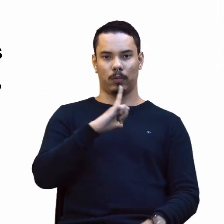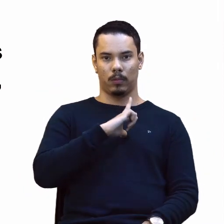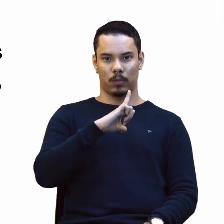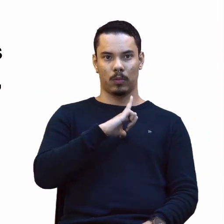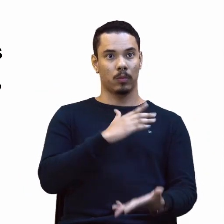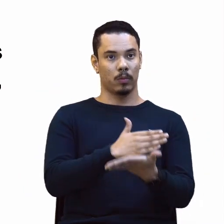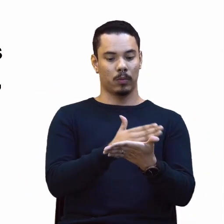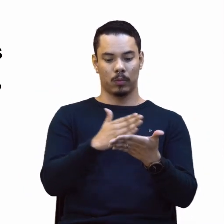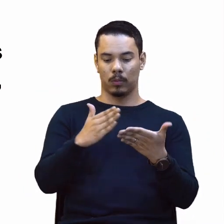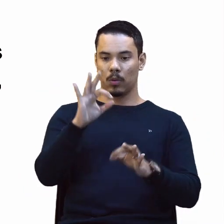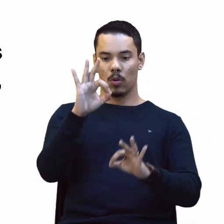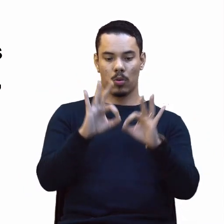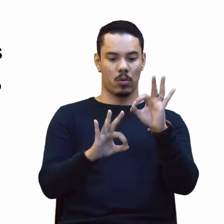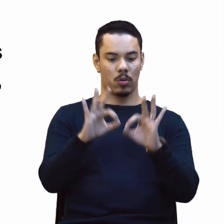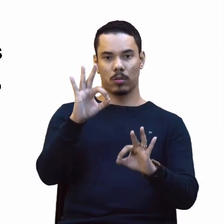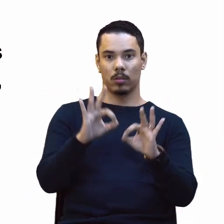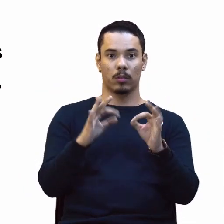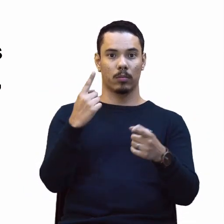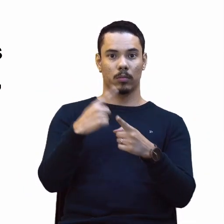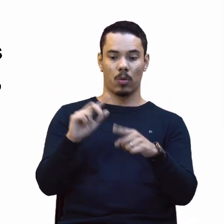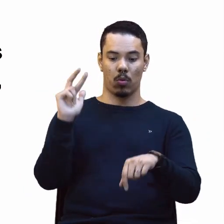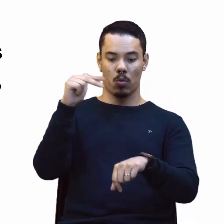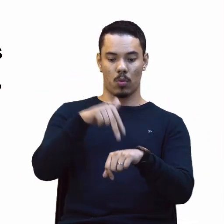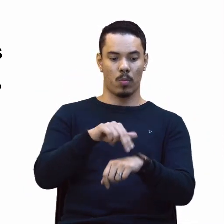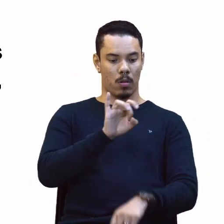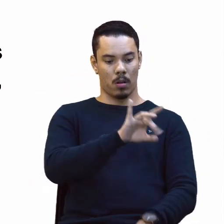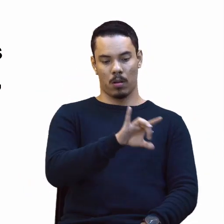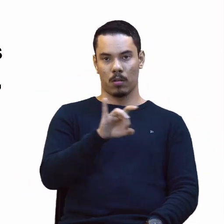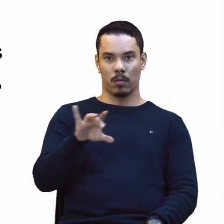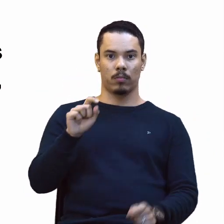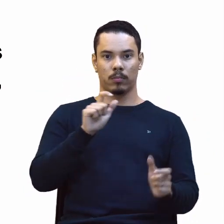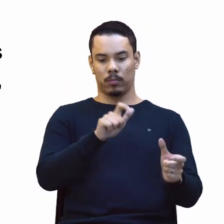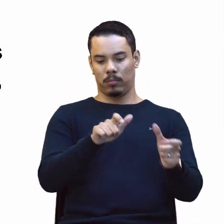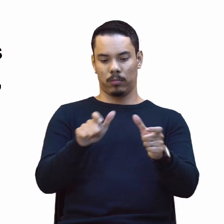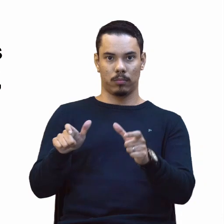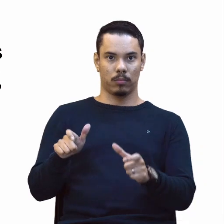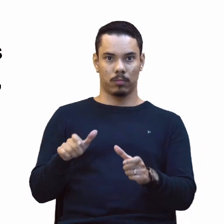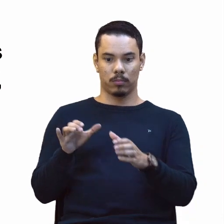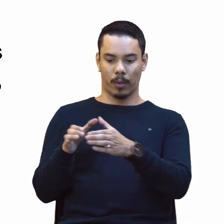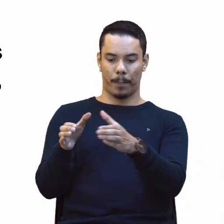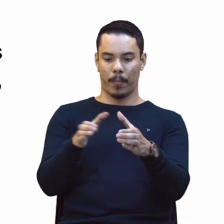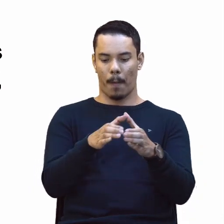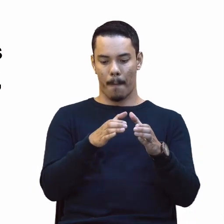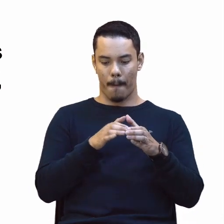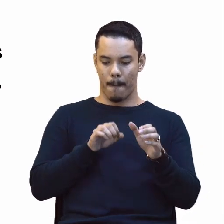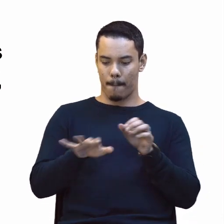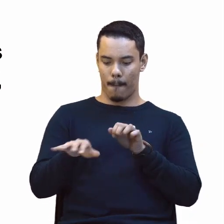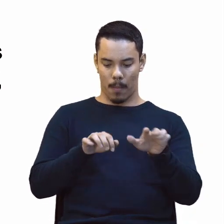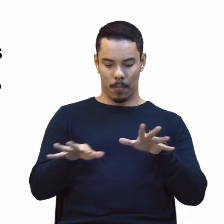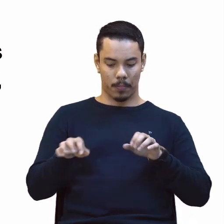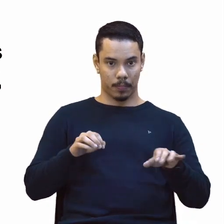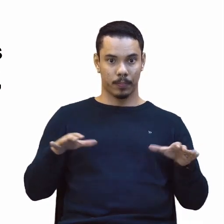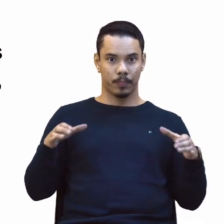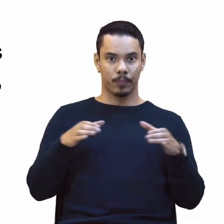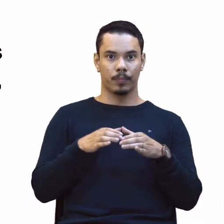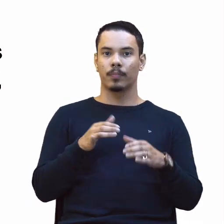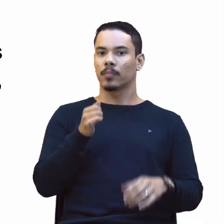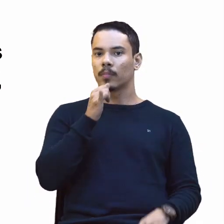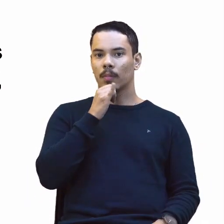se organizar, ocupando o quê? Cada um seu lugar. Um aqui, outro ali, outro aqui, outro aqui. O peixe na